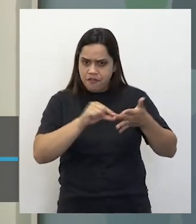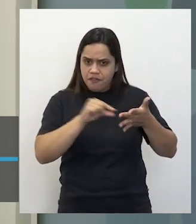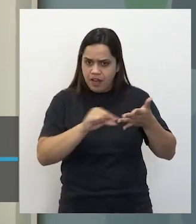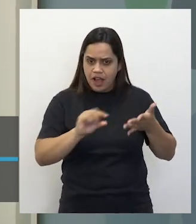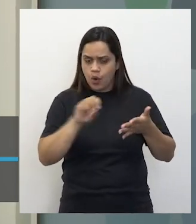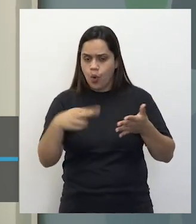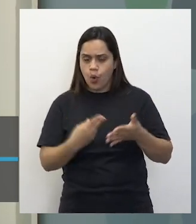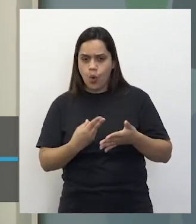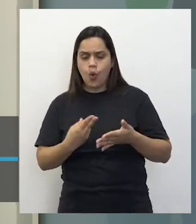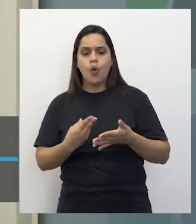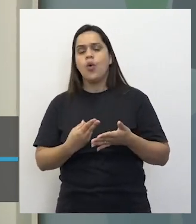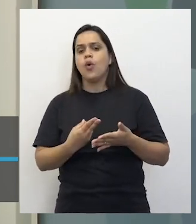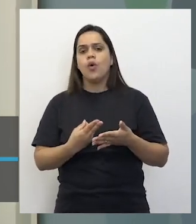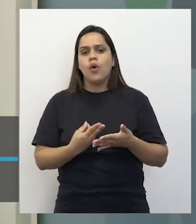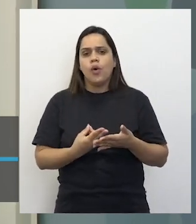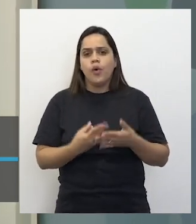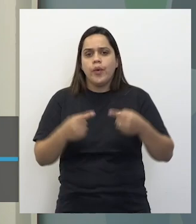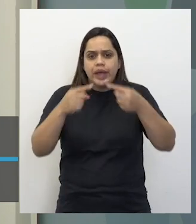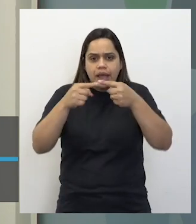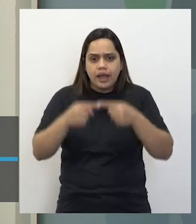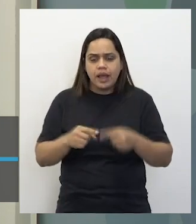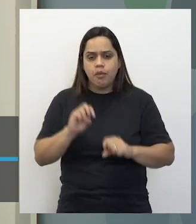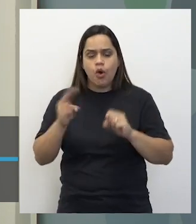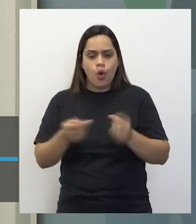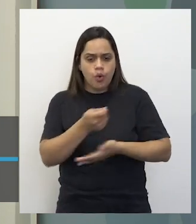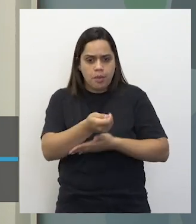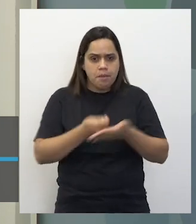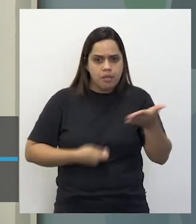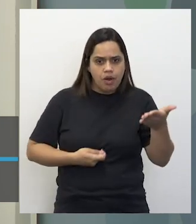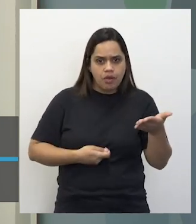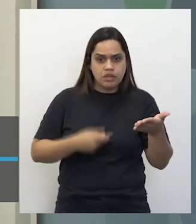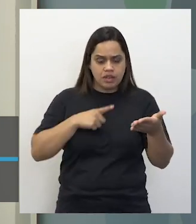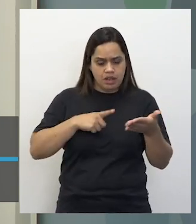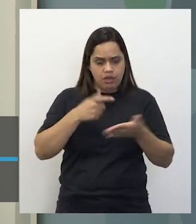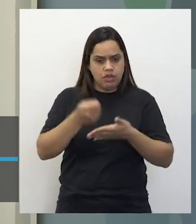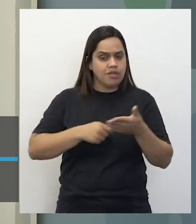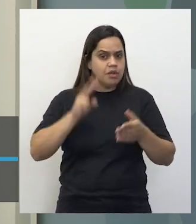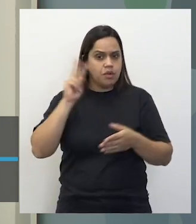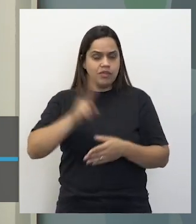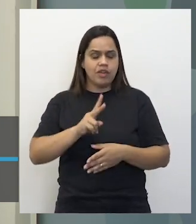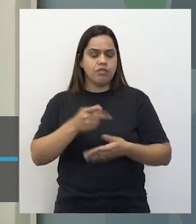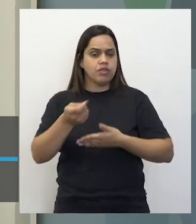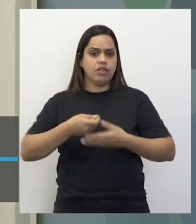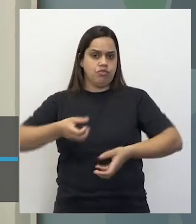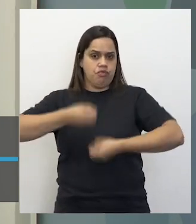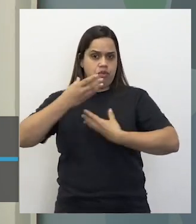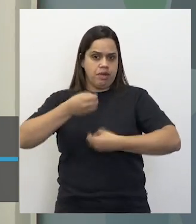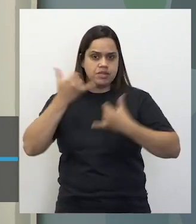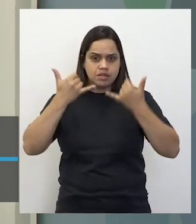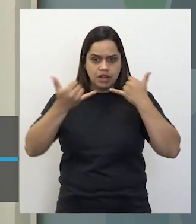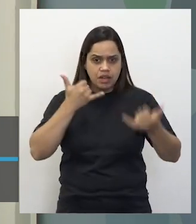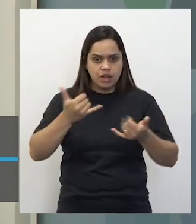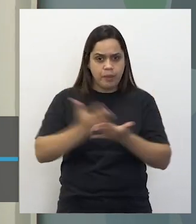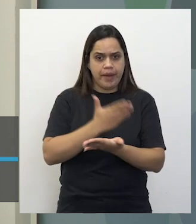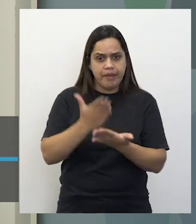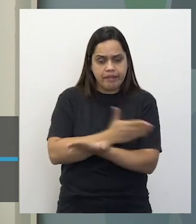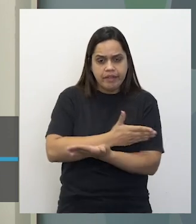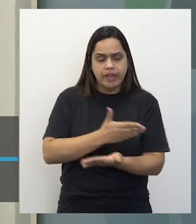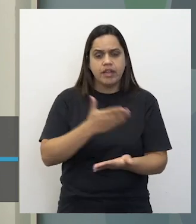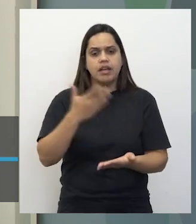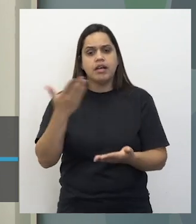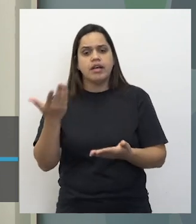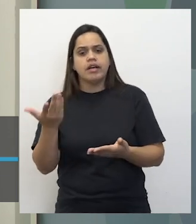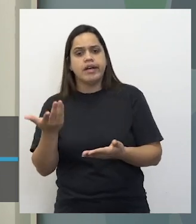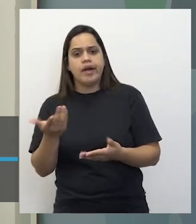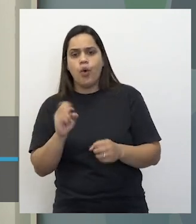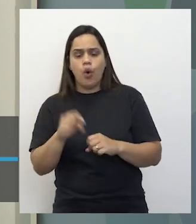costumo falar que é o texto corrido, mas seria aí o que você encontra num texto informativo, né? Numa revista,